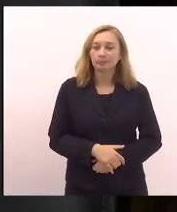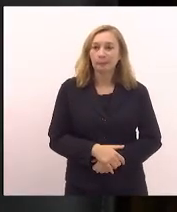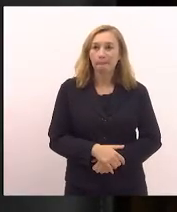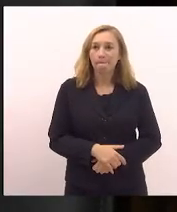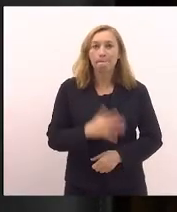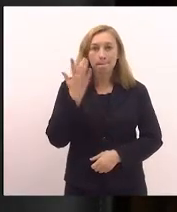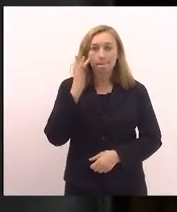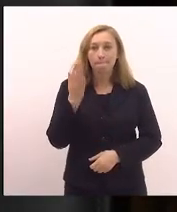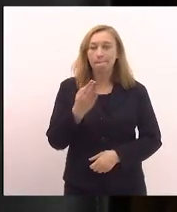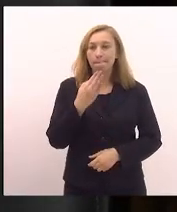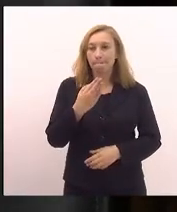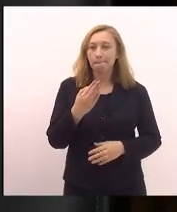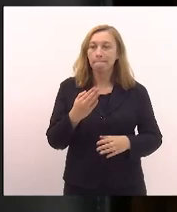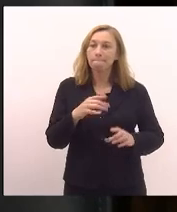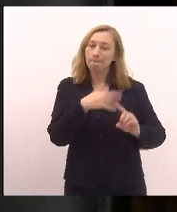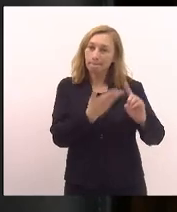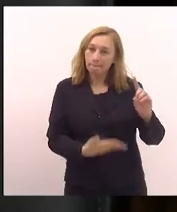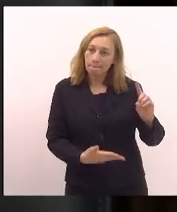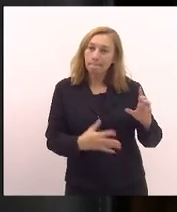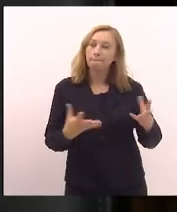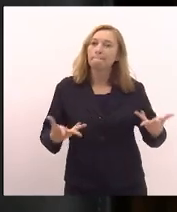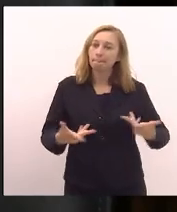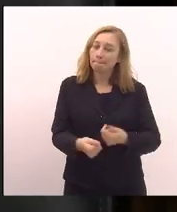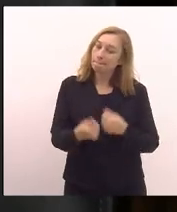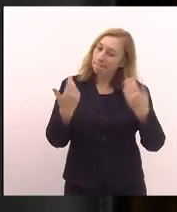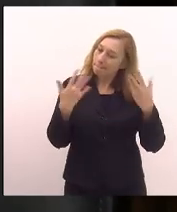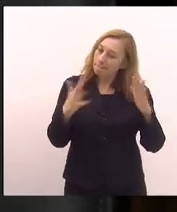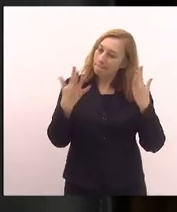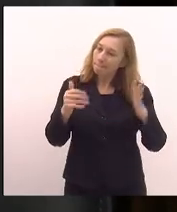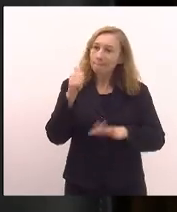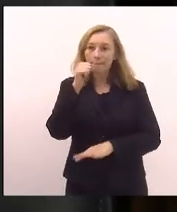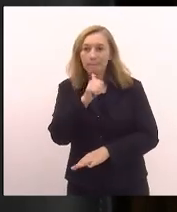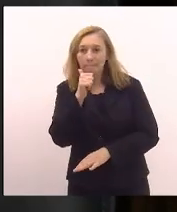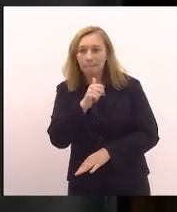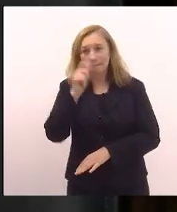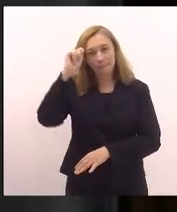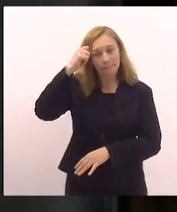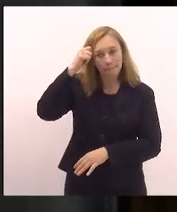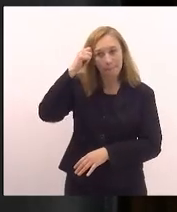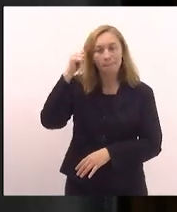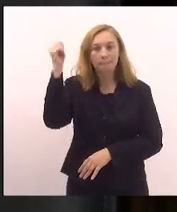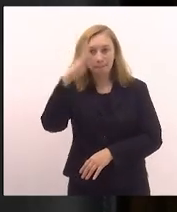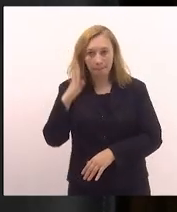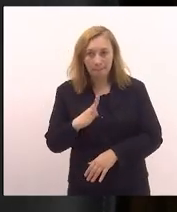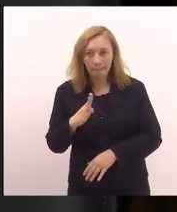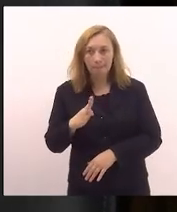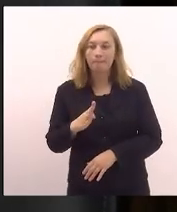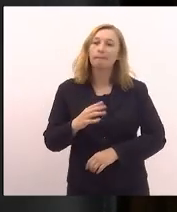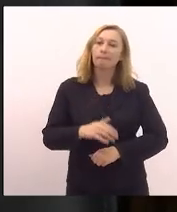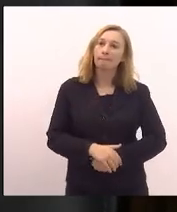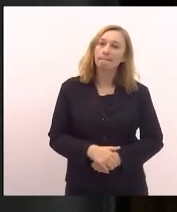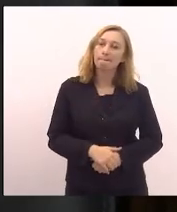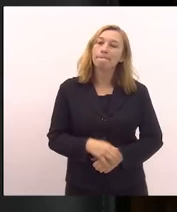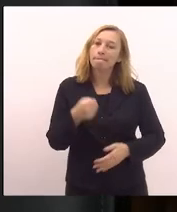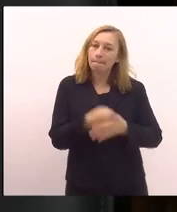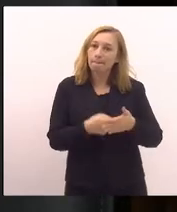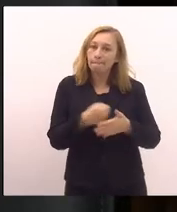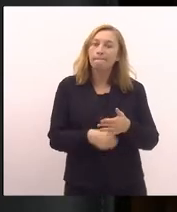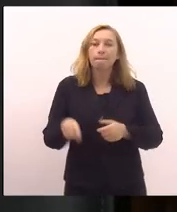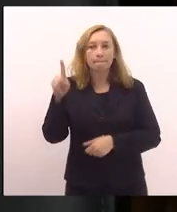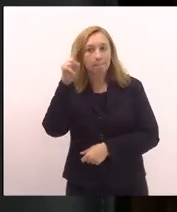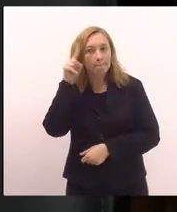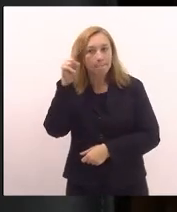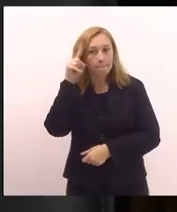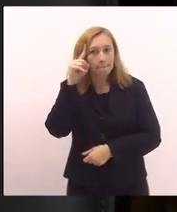Eu acho que esse tipo de evento é maravilhoso para a gente celebrar mulheres, mulheres negras, mulheres brasileiras, fluminenses, que lutam todos os